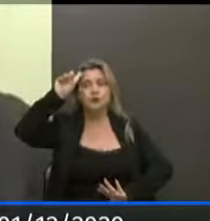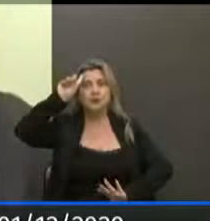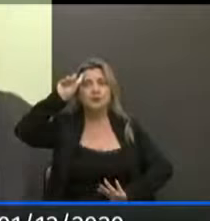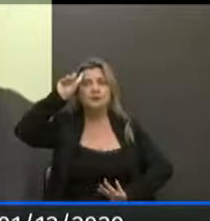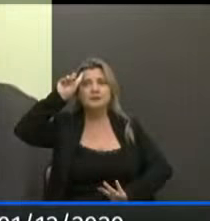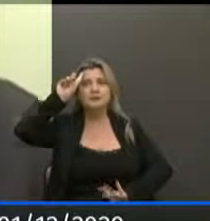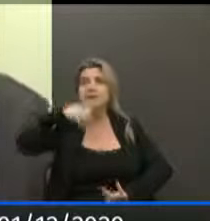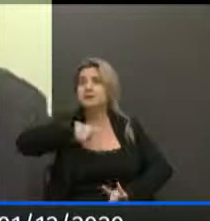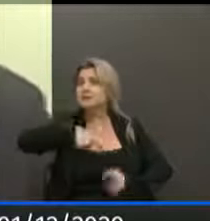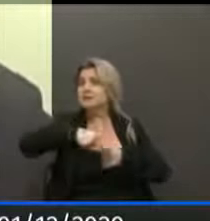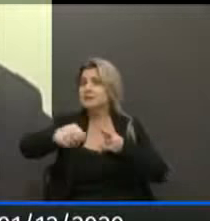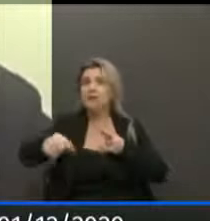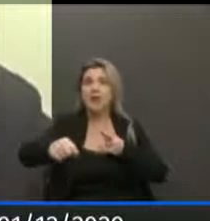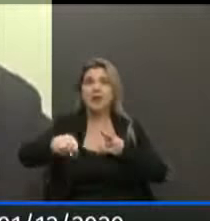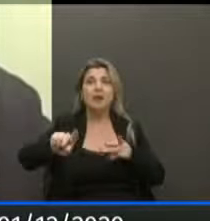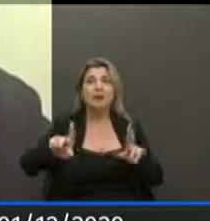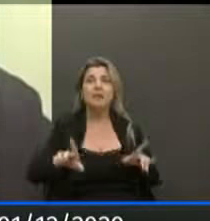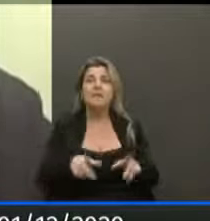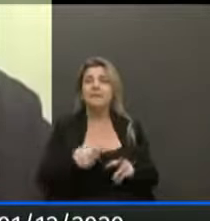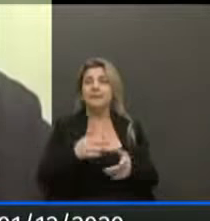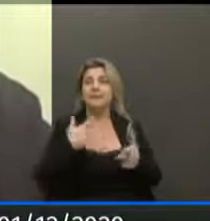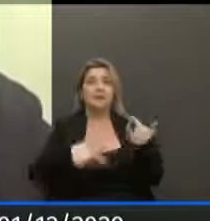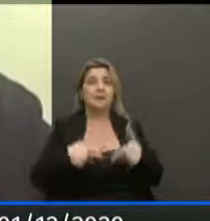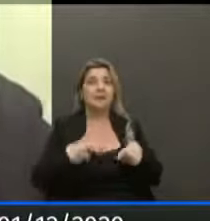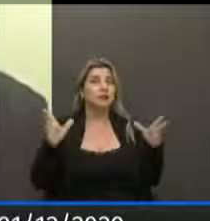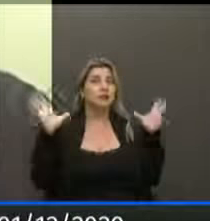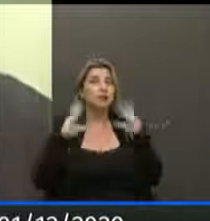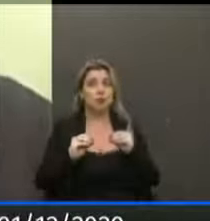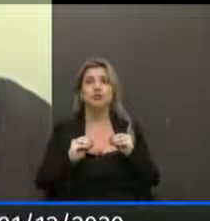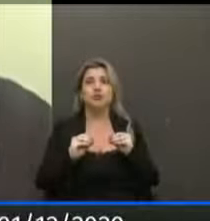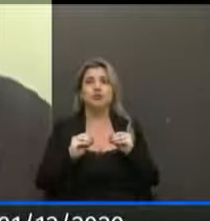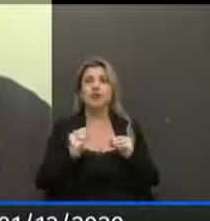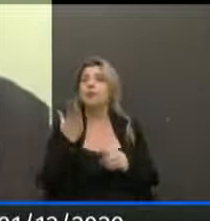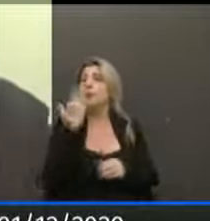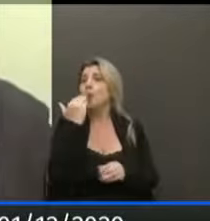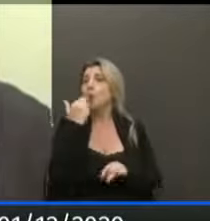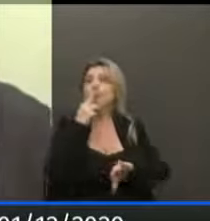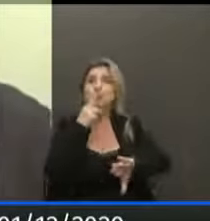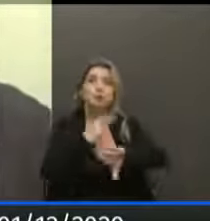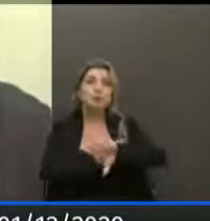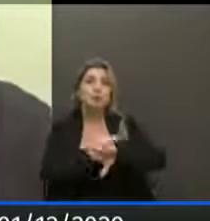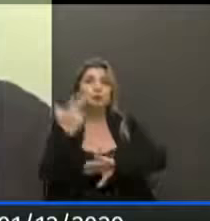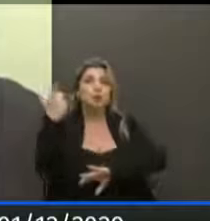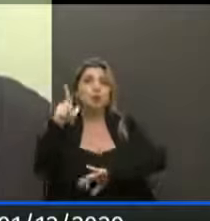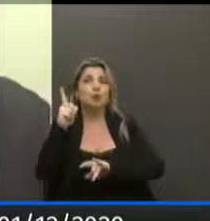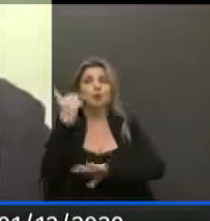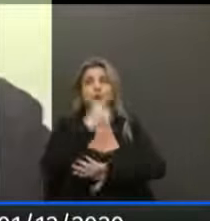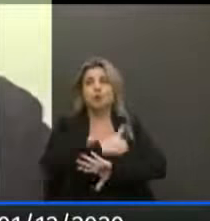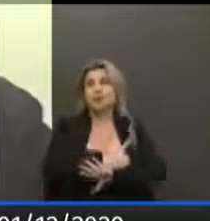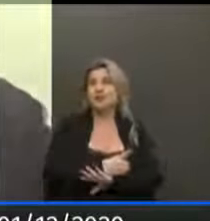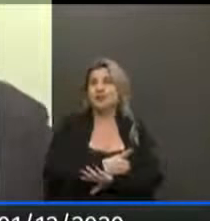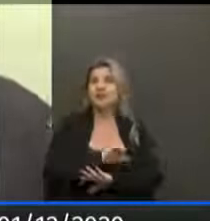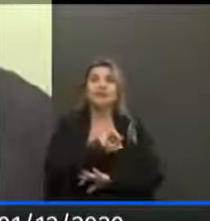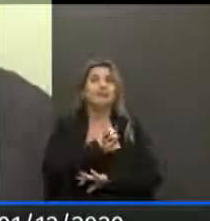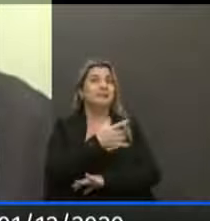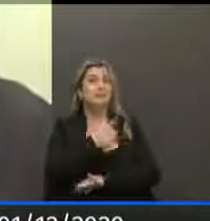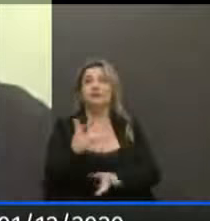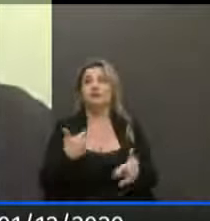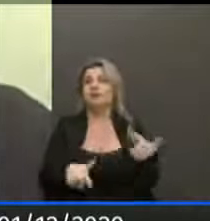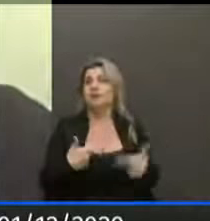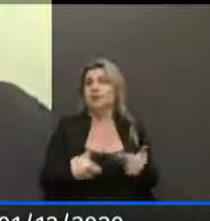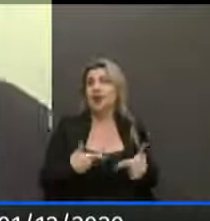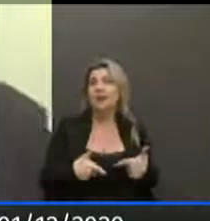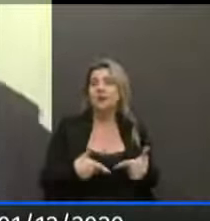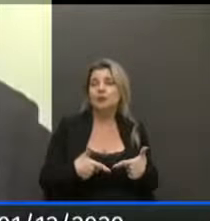cara sai para tocar de noite para botar o almoço na mesa no dia seguinte. E se não tiver show no dia seguinte, ele vai rachar o almoço de hoje com o de amanhã para esperar o